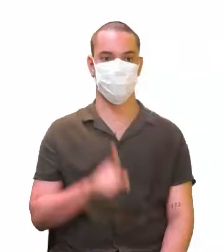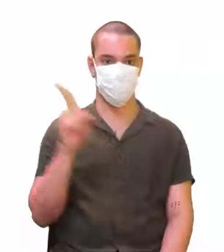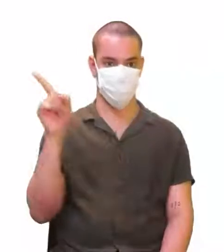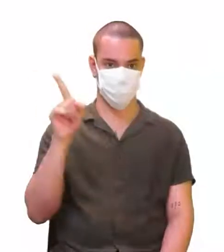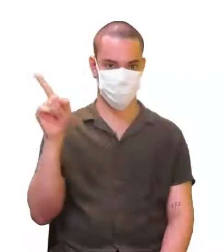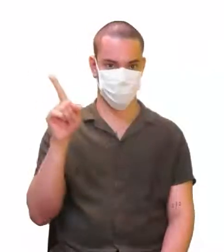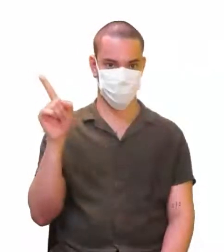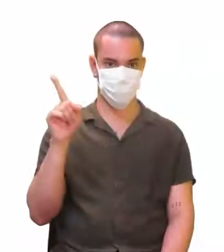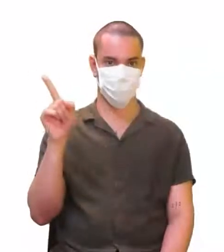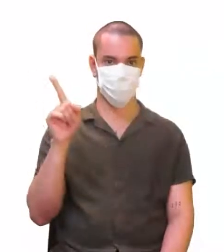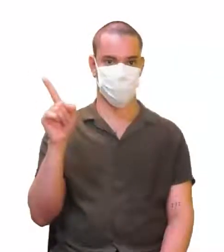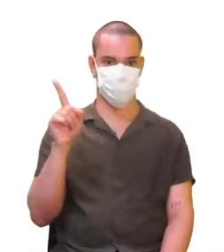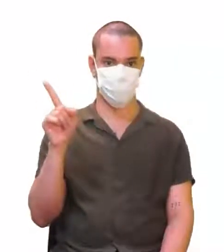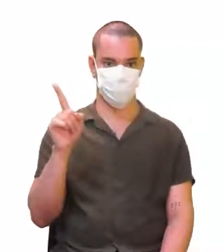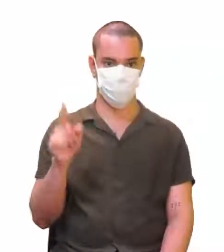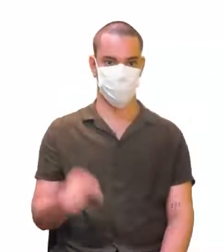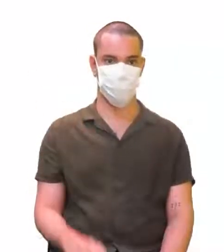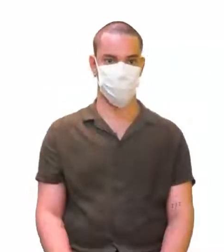Lancaster, né?